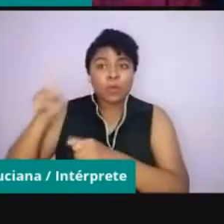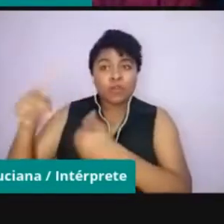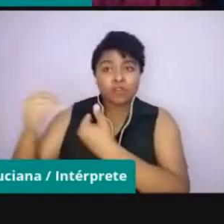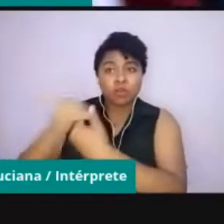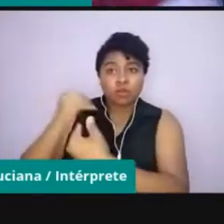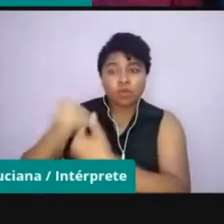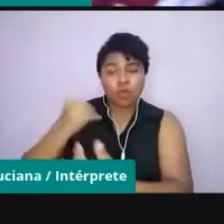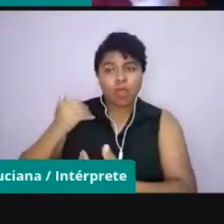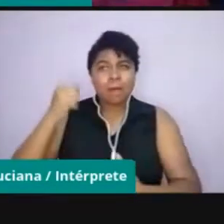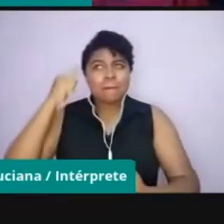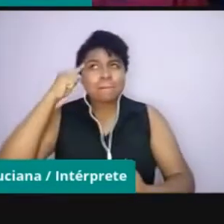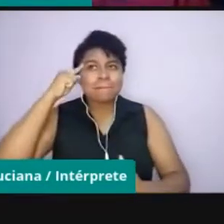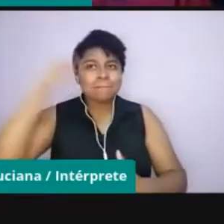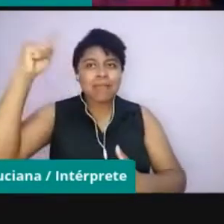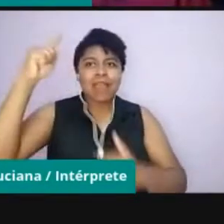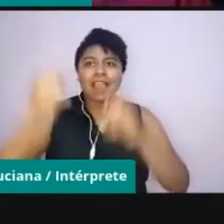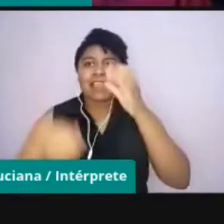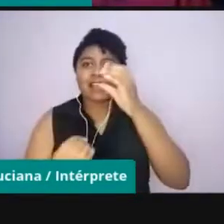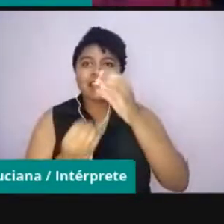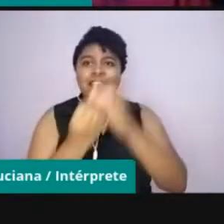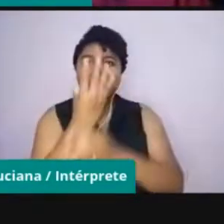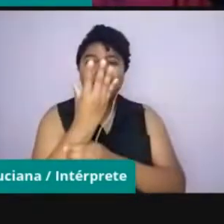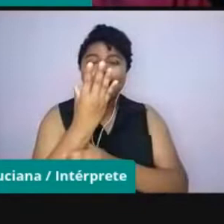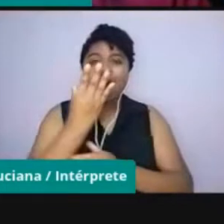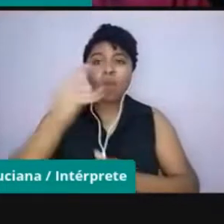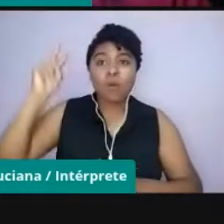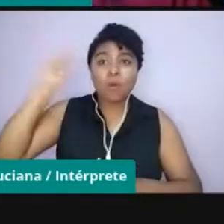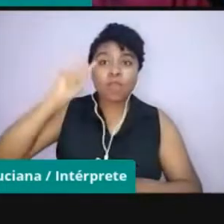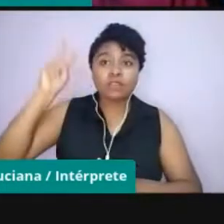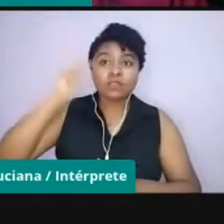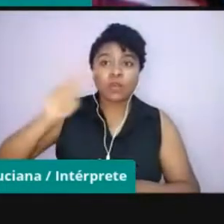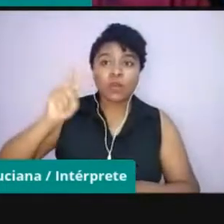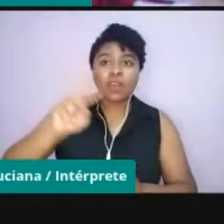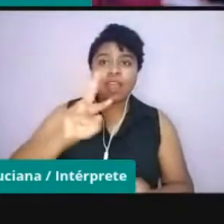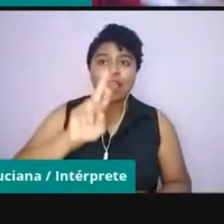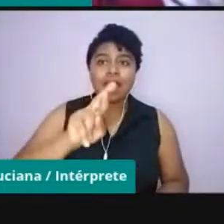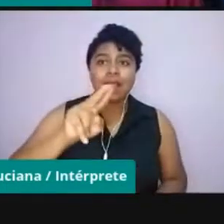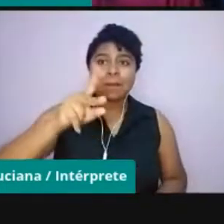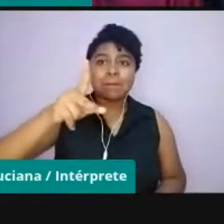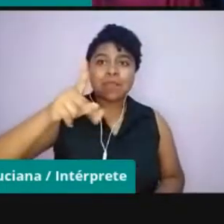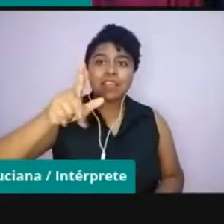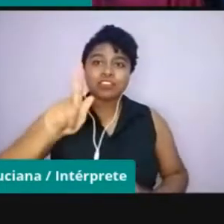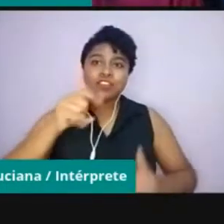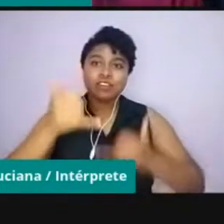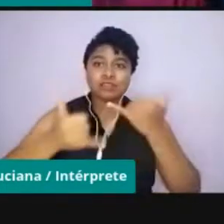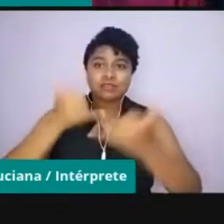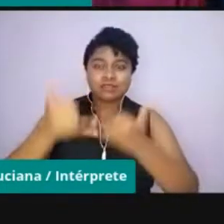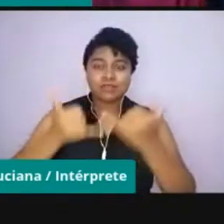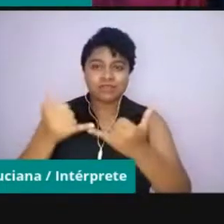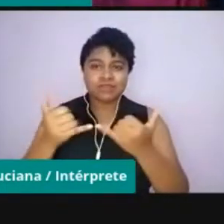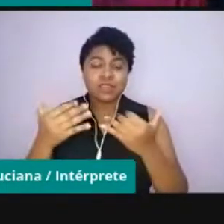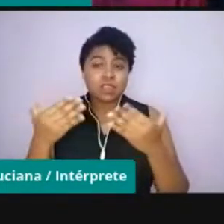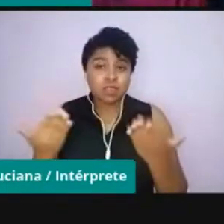RPG, uma história em que os alunos passariam por objetivos e